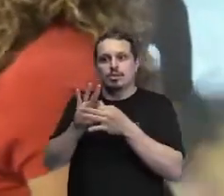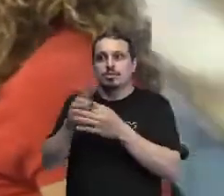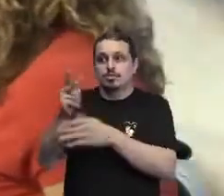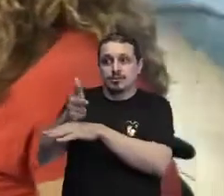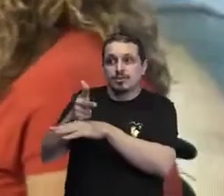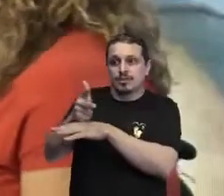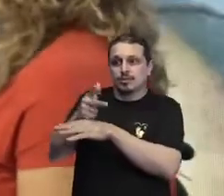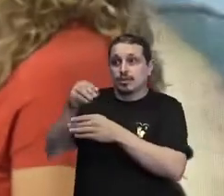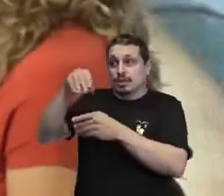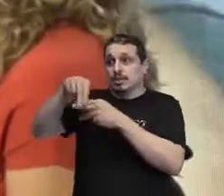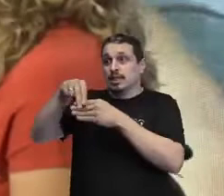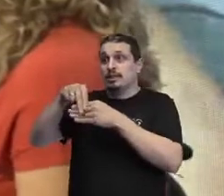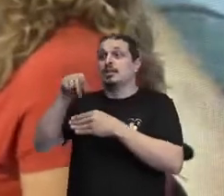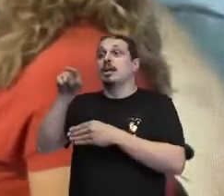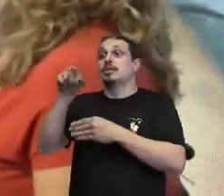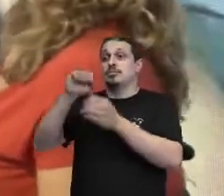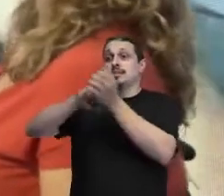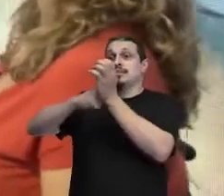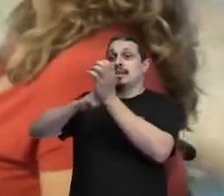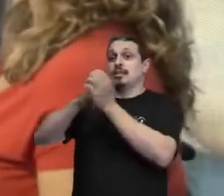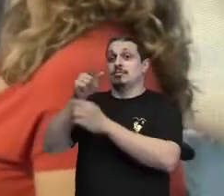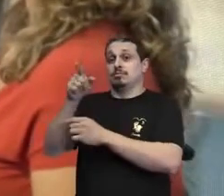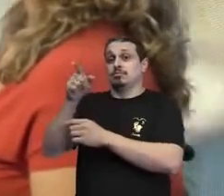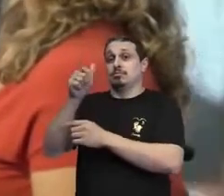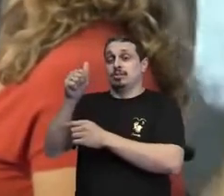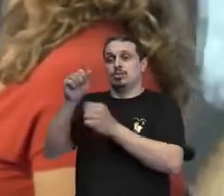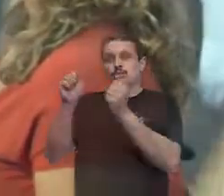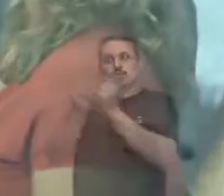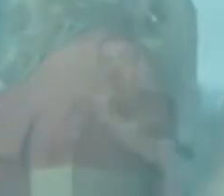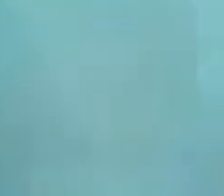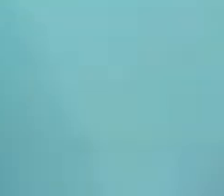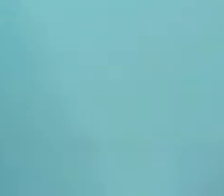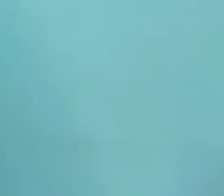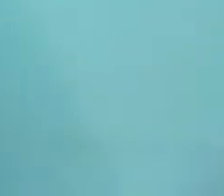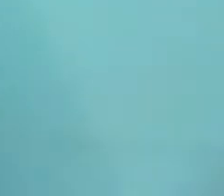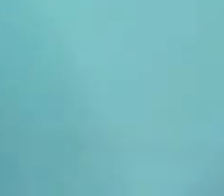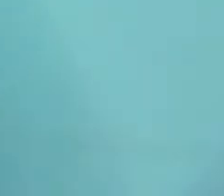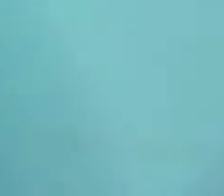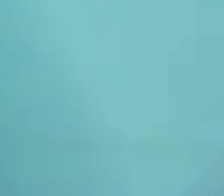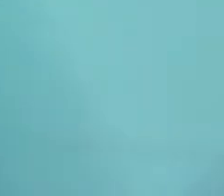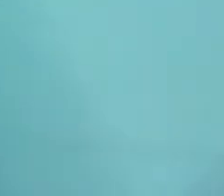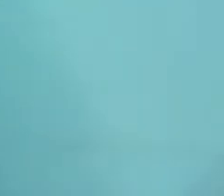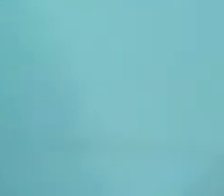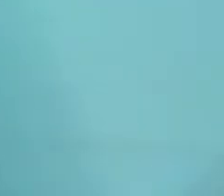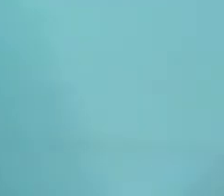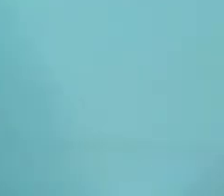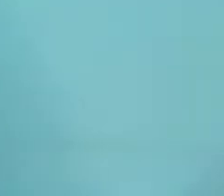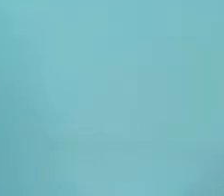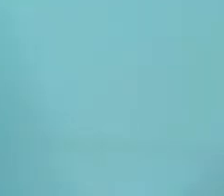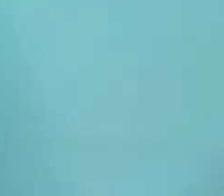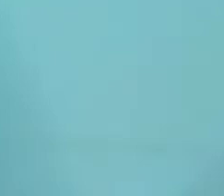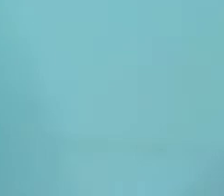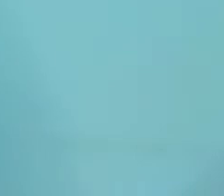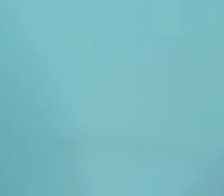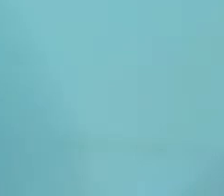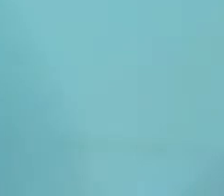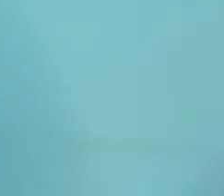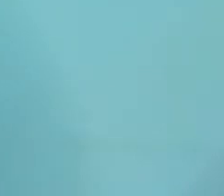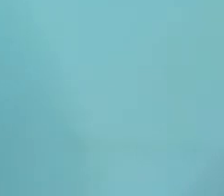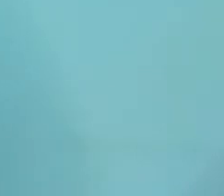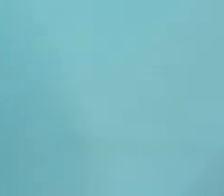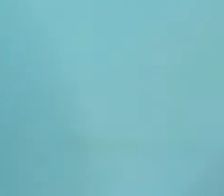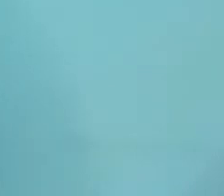arquivo confidencial com Pequena Lu. Olá, meu nome é Rose, sou a mãe da Lohane,